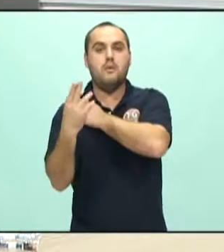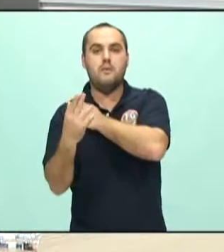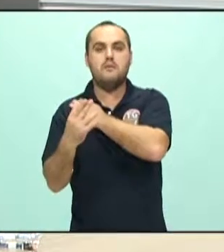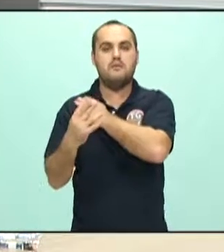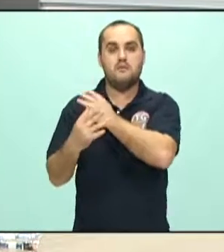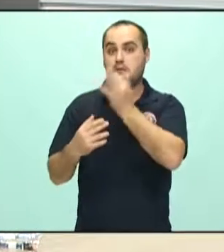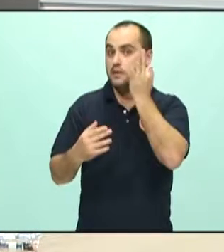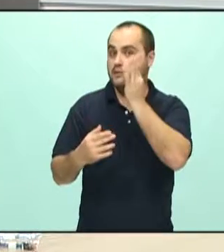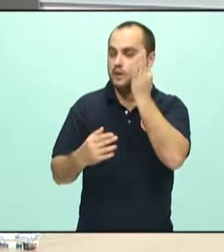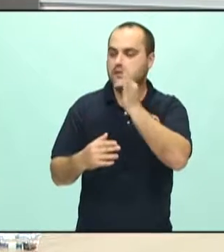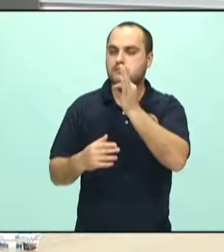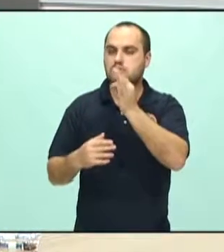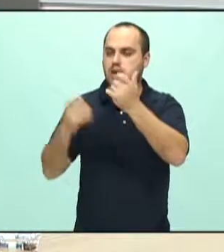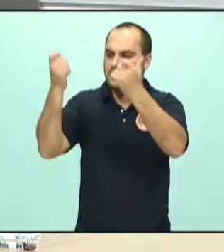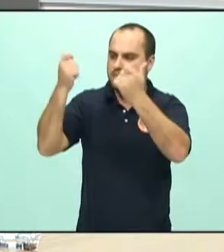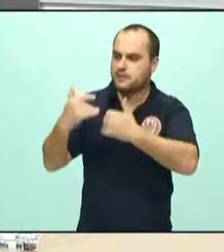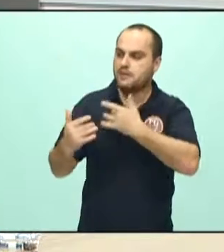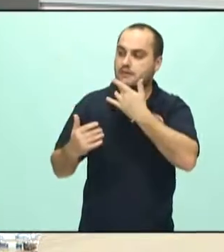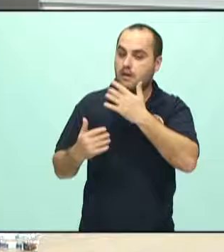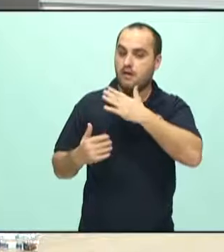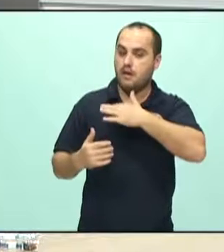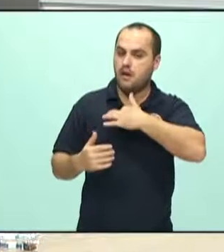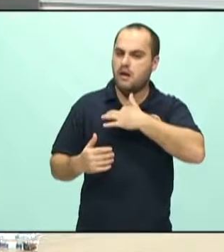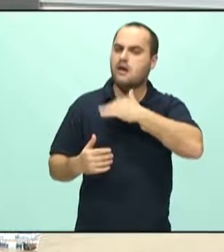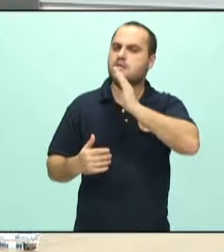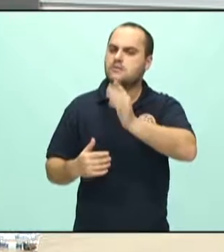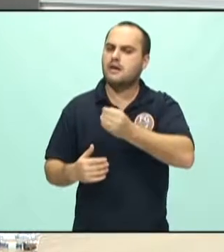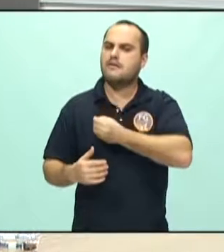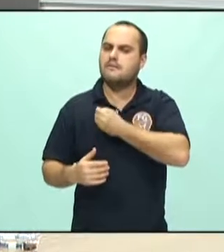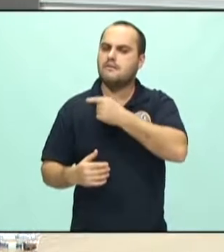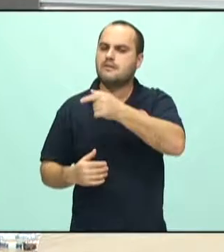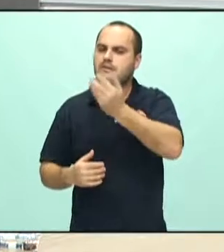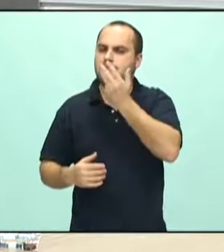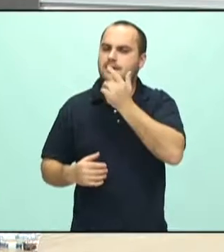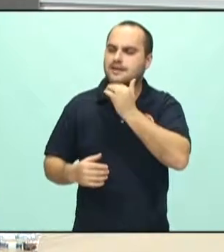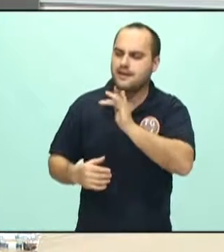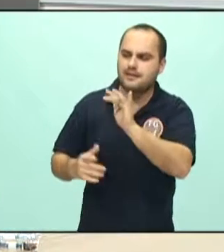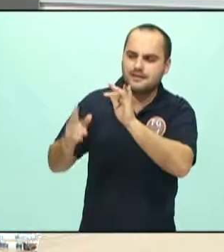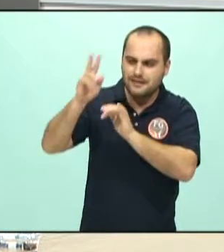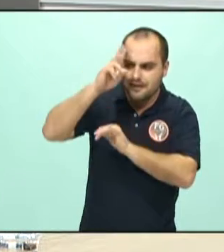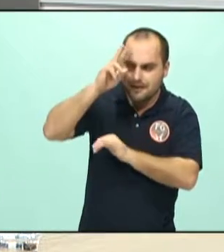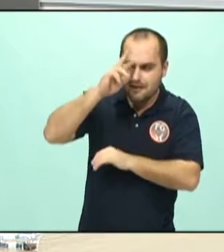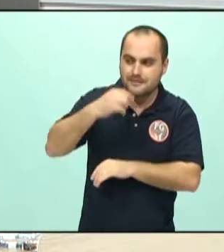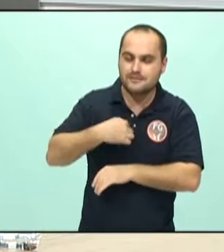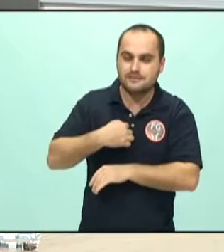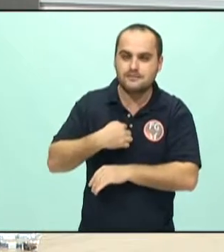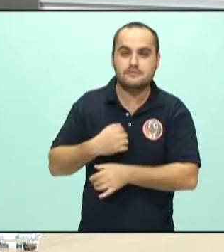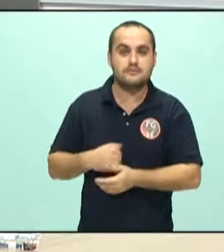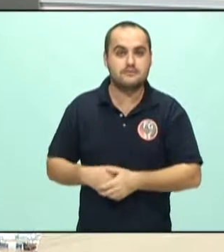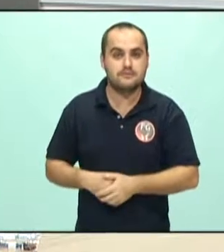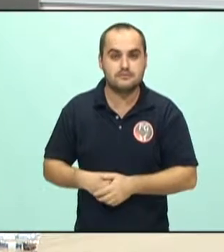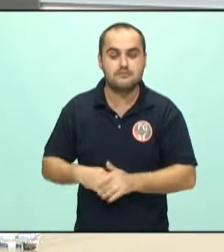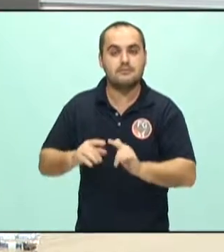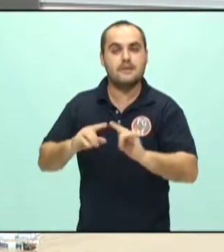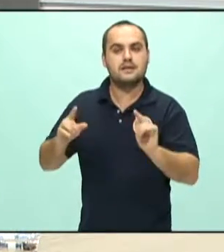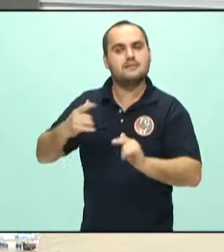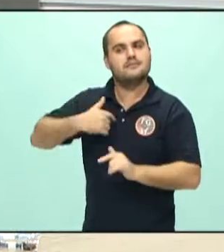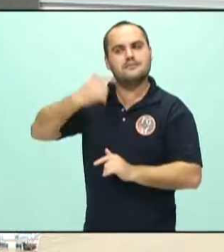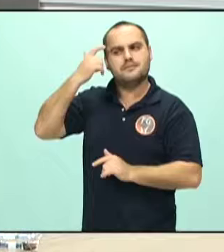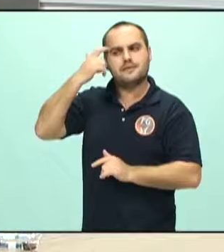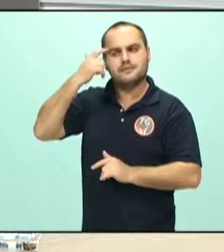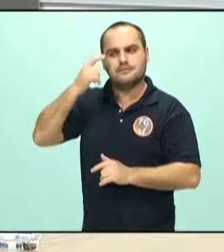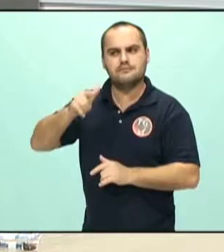criança e às vezes nós achamos que algumas informações que nós vamos eles não captam mas eles captam